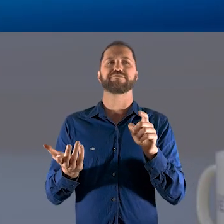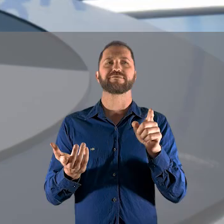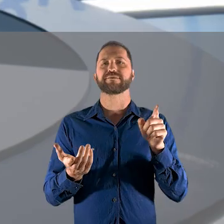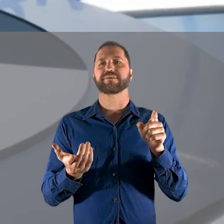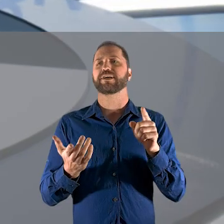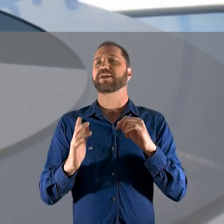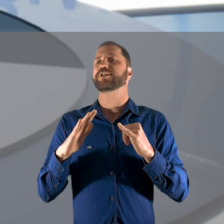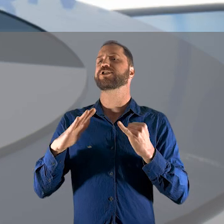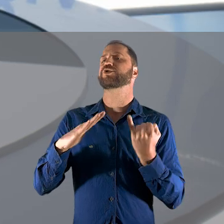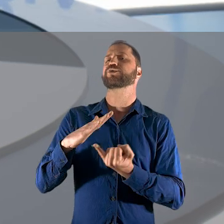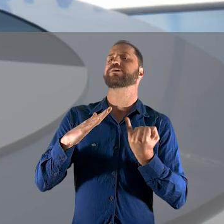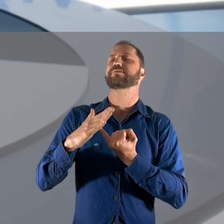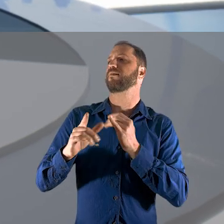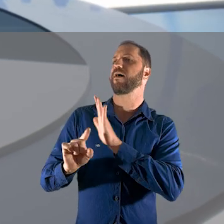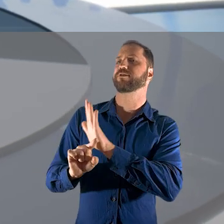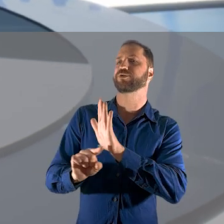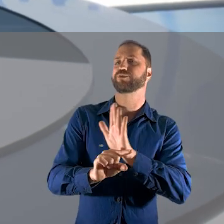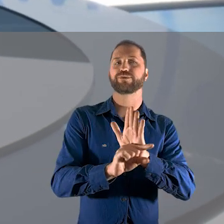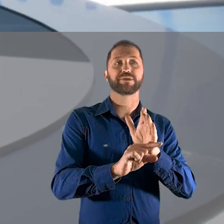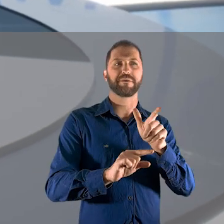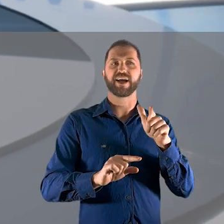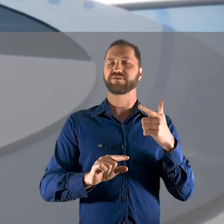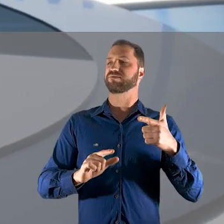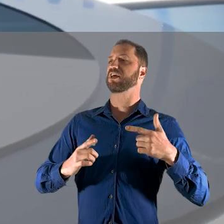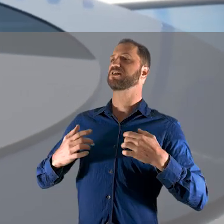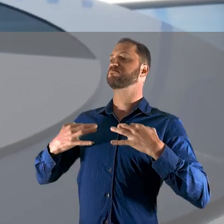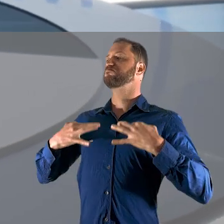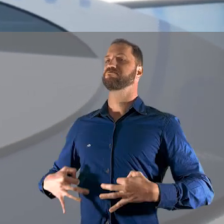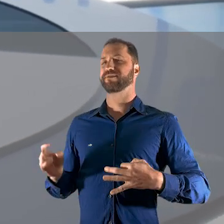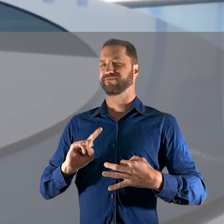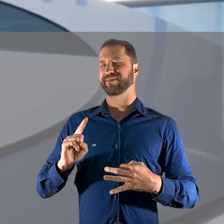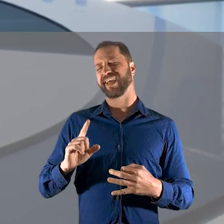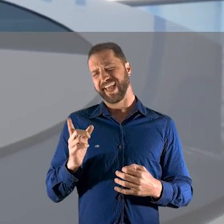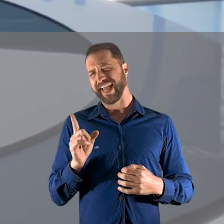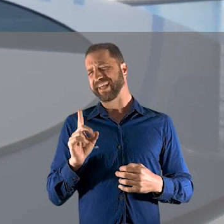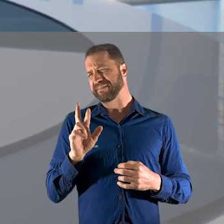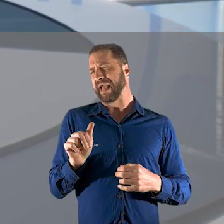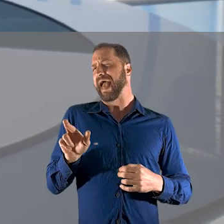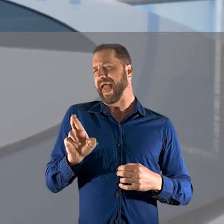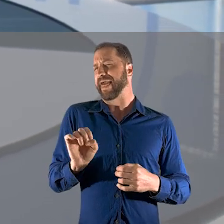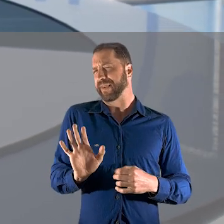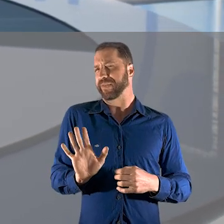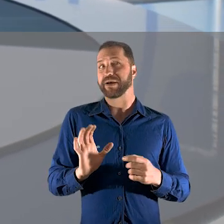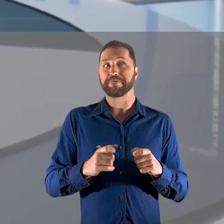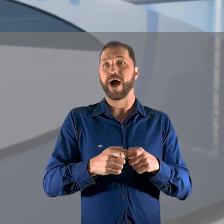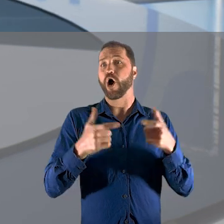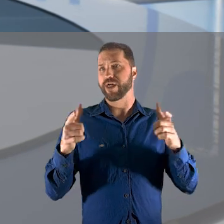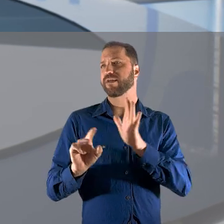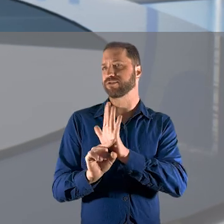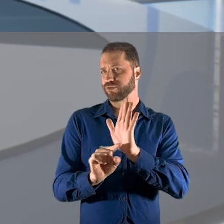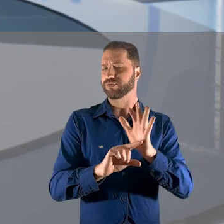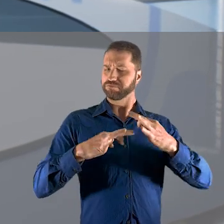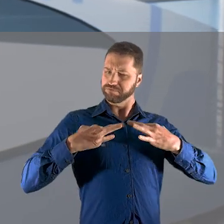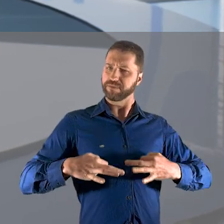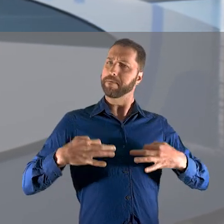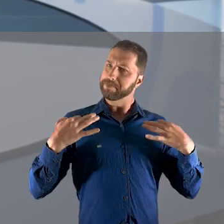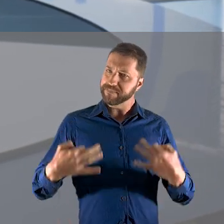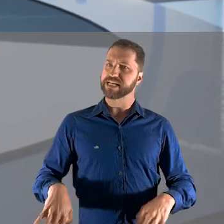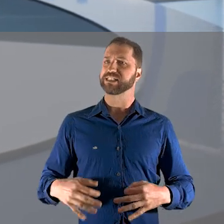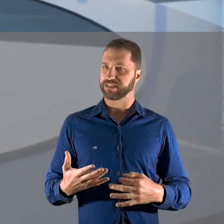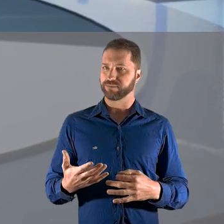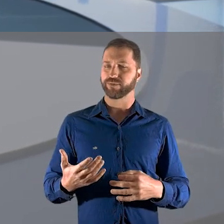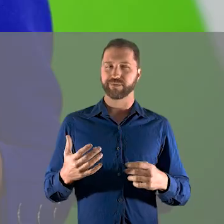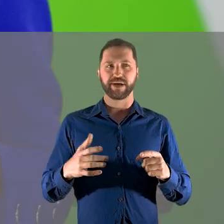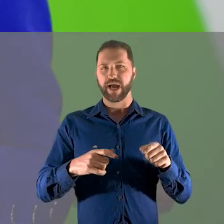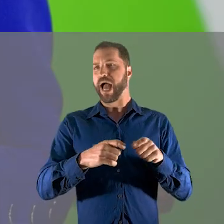difícil a gente encontrar uma instituição que tá transformando a vida de pessoas que não é séria e claro a pessoa também